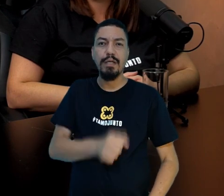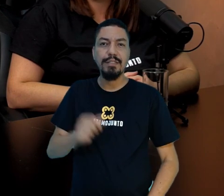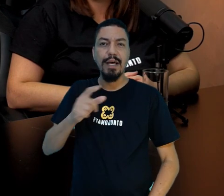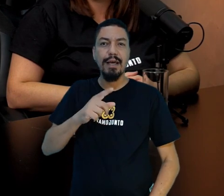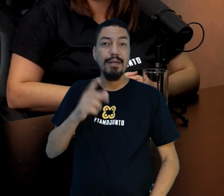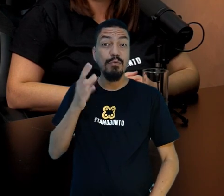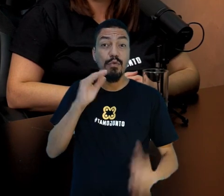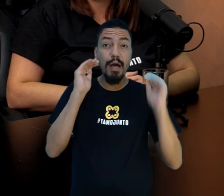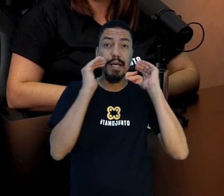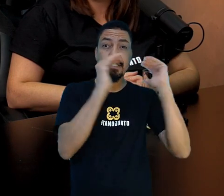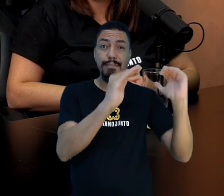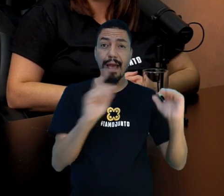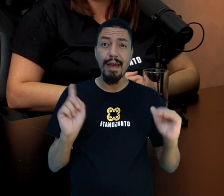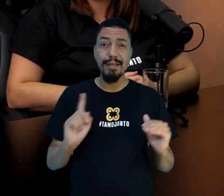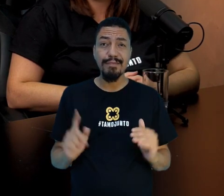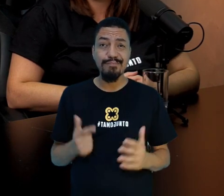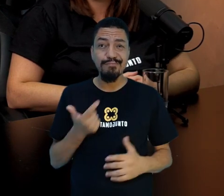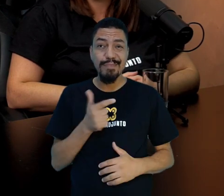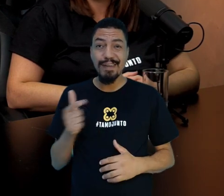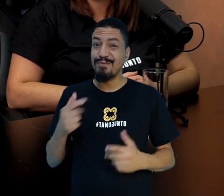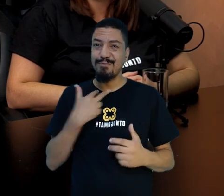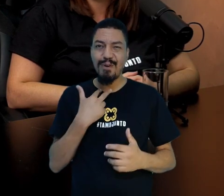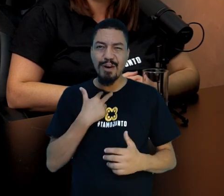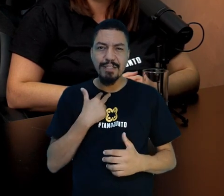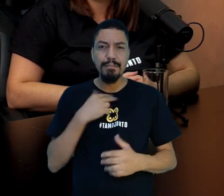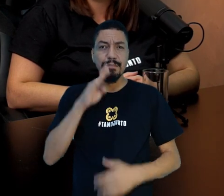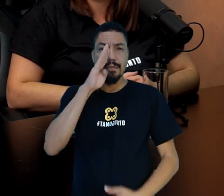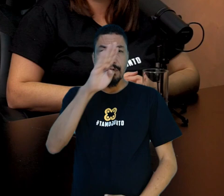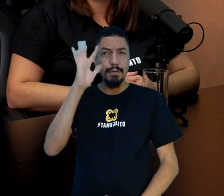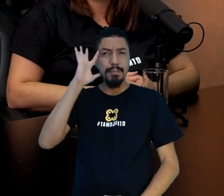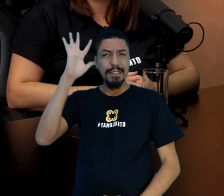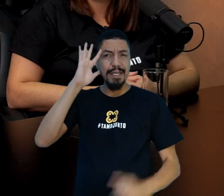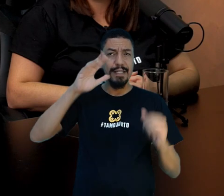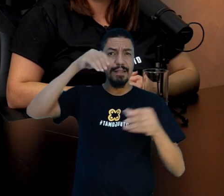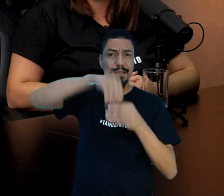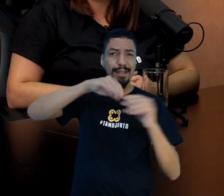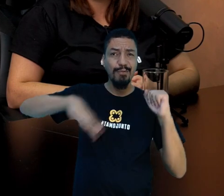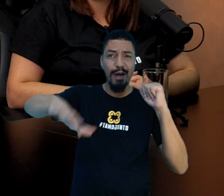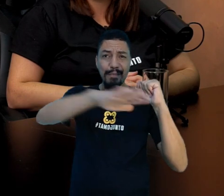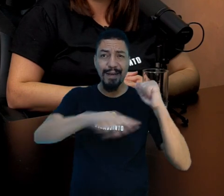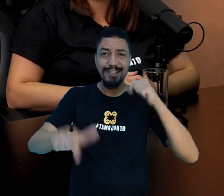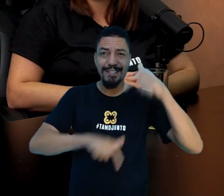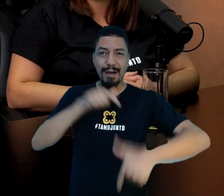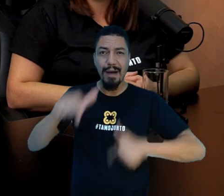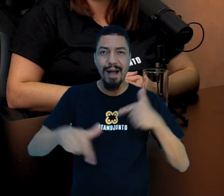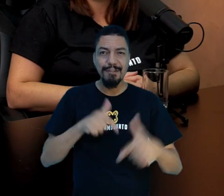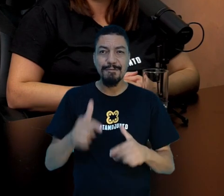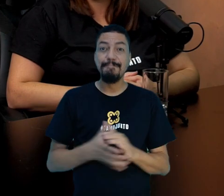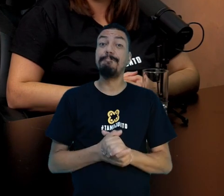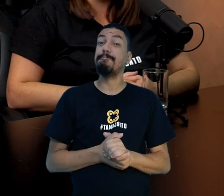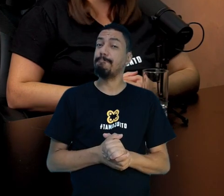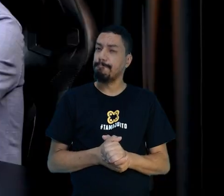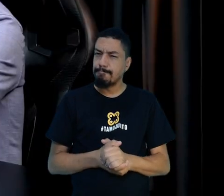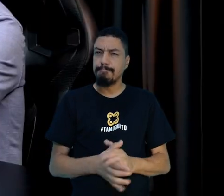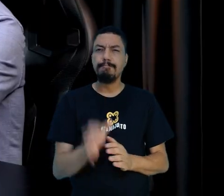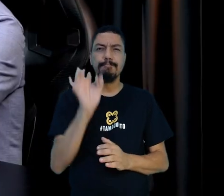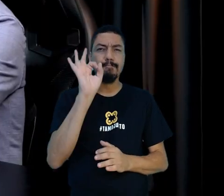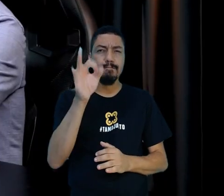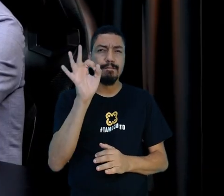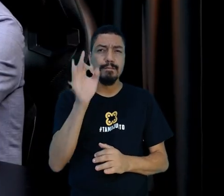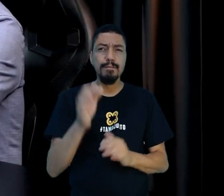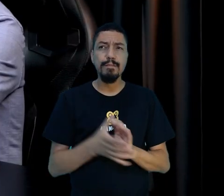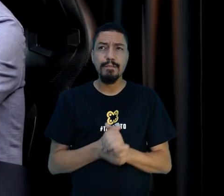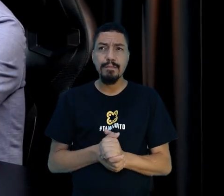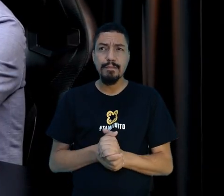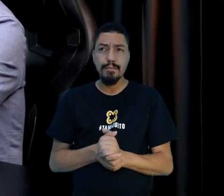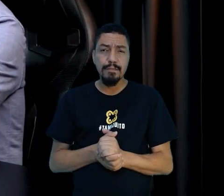automaticamente desrespeita. E é justamente isso que não pode acontecer, né? Ainda mais quando a gente fala do ambiente de trabalho. Exatamente. Que é o que a